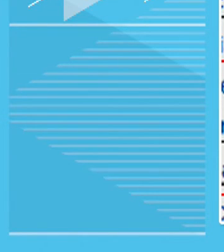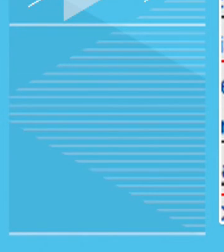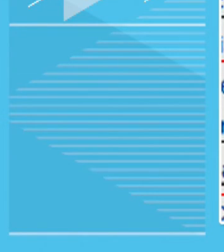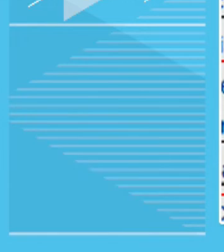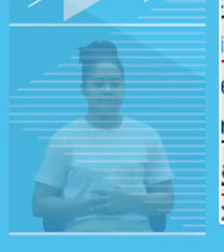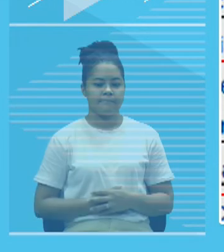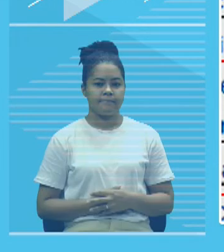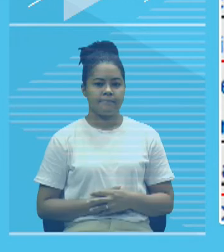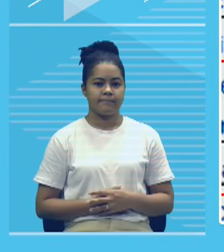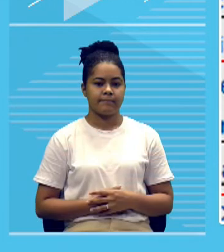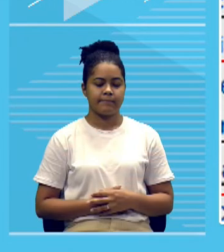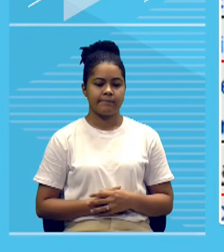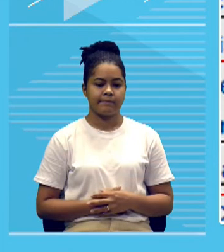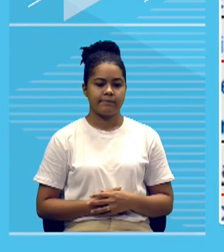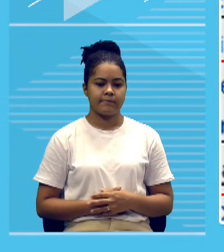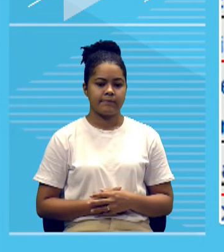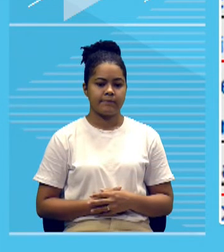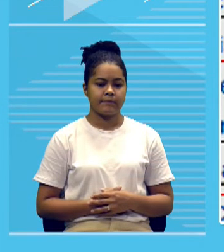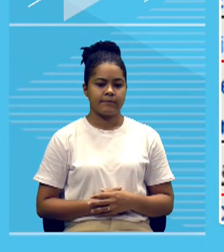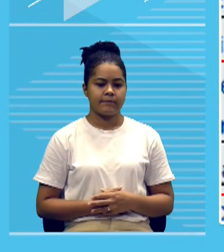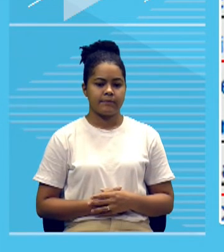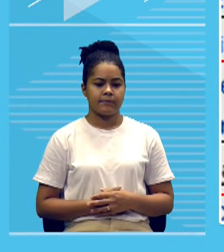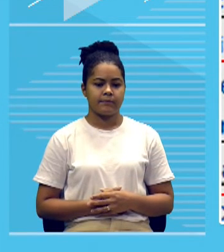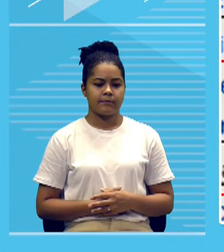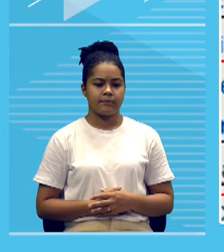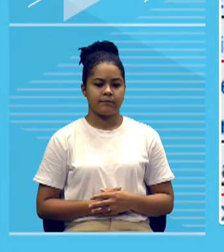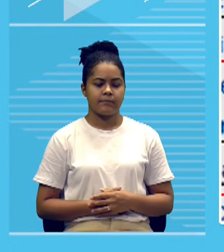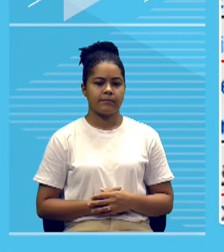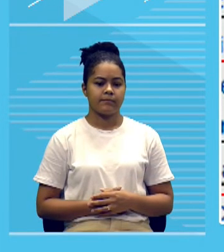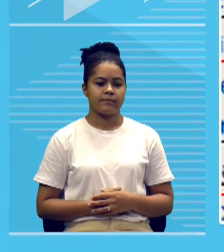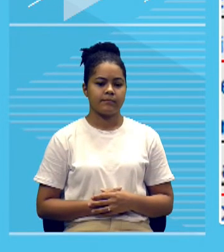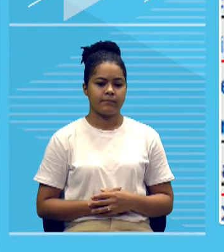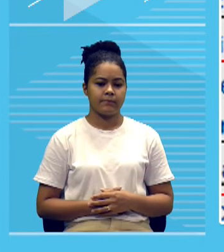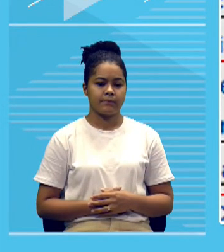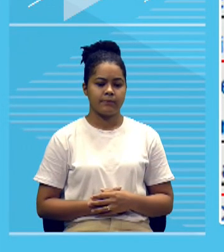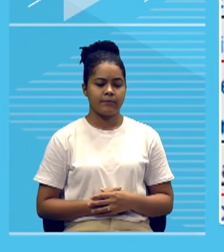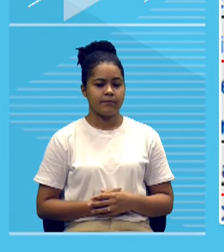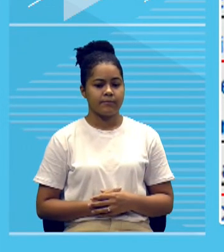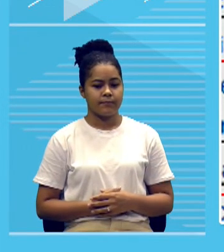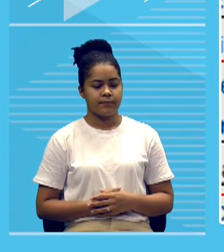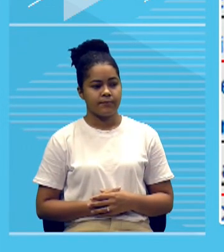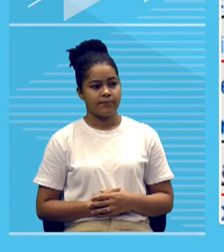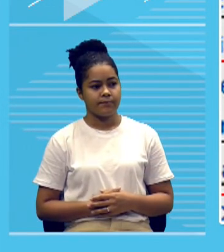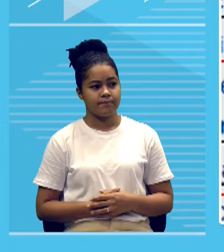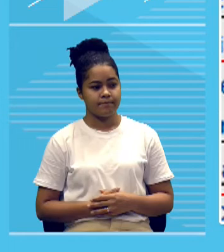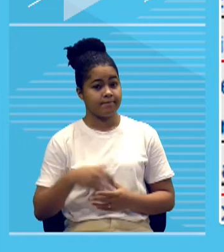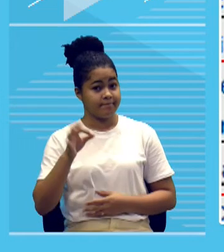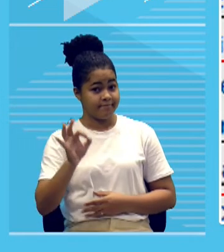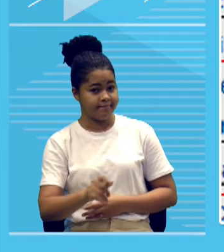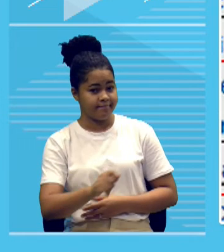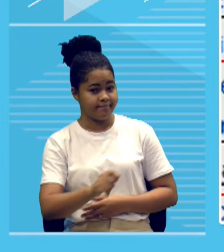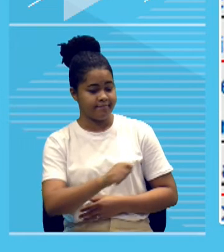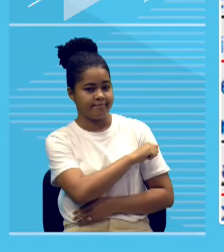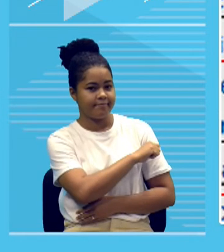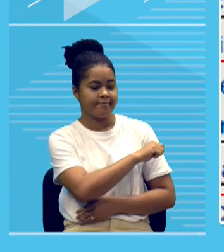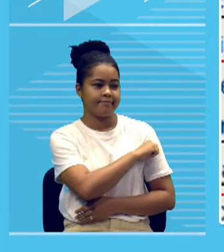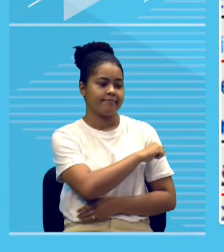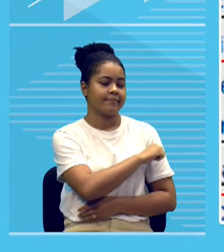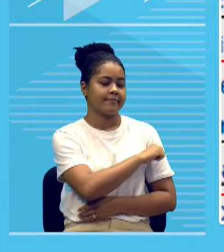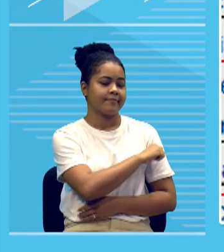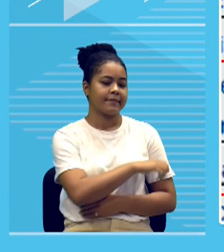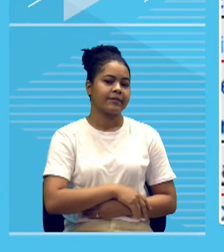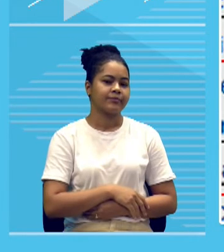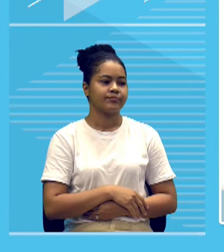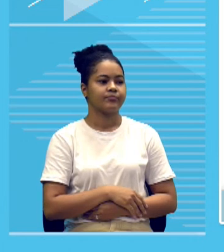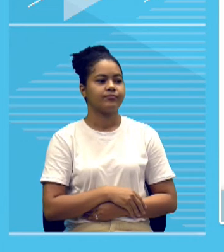a luta né crianças show de bola hein show de bola tem as vantagens e as desvantagens nobre amigo magnata de